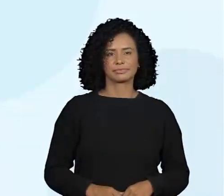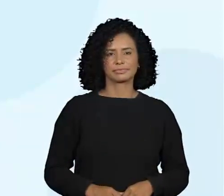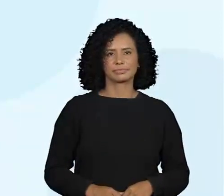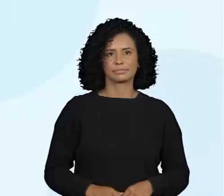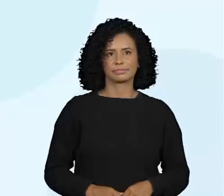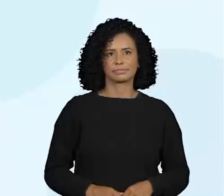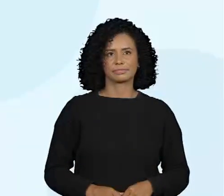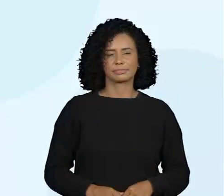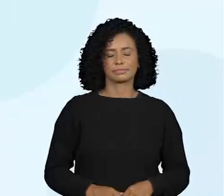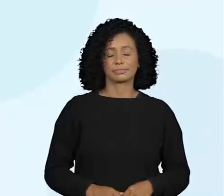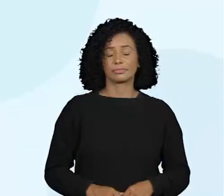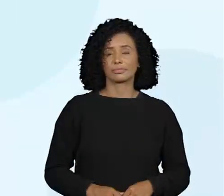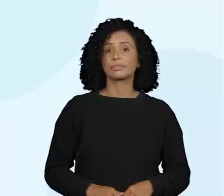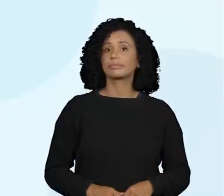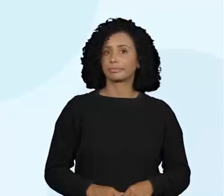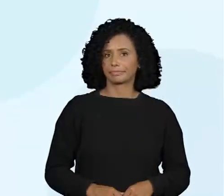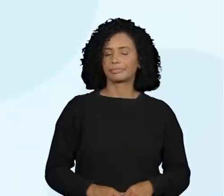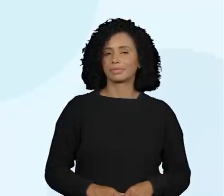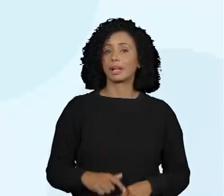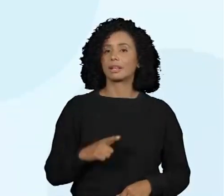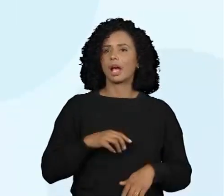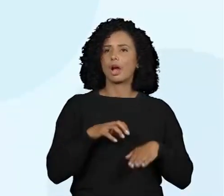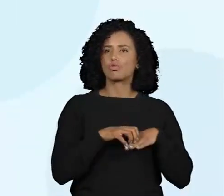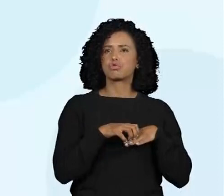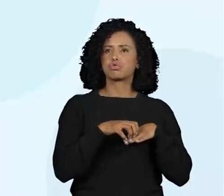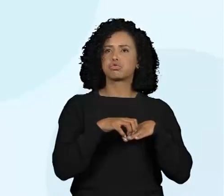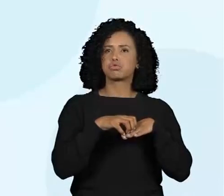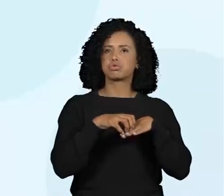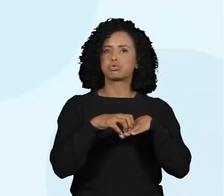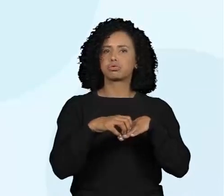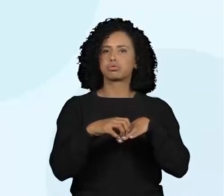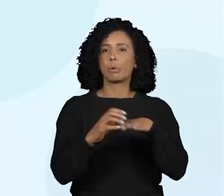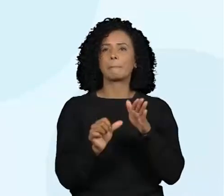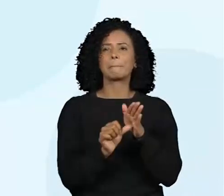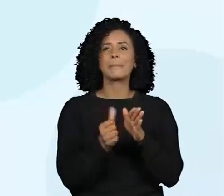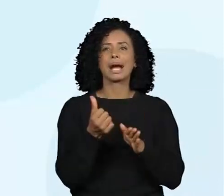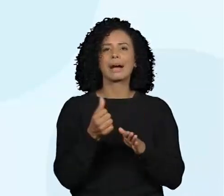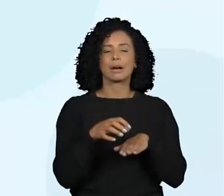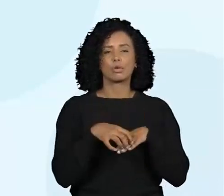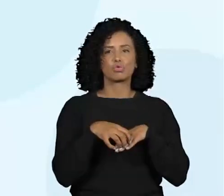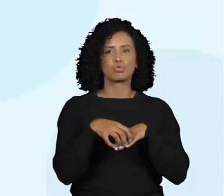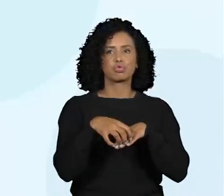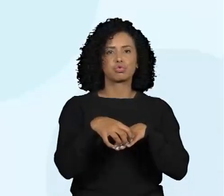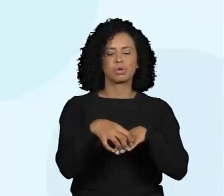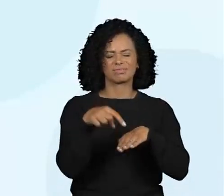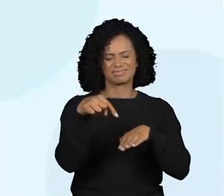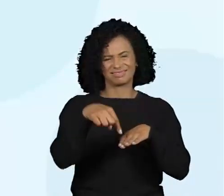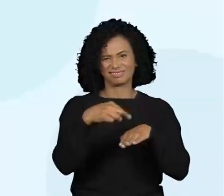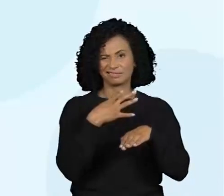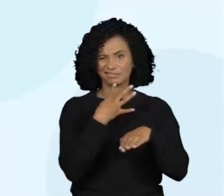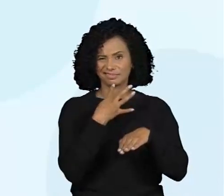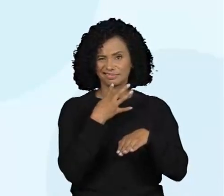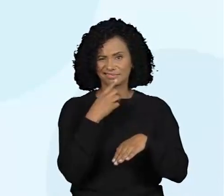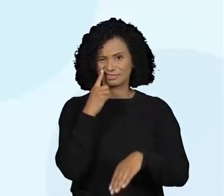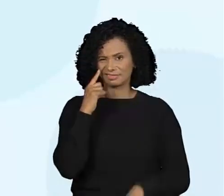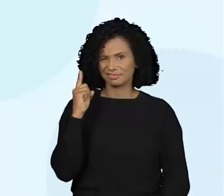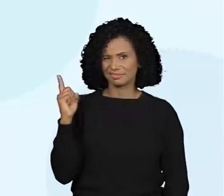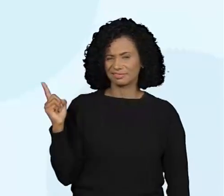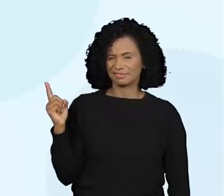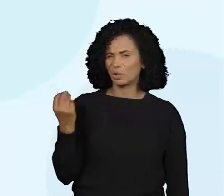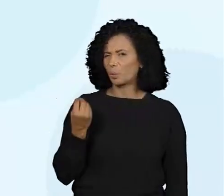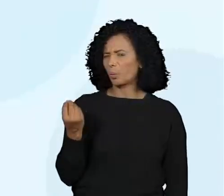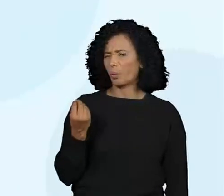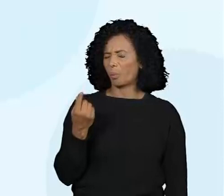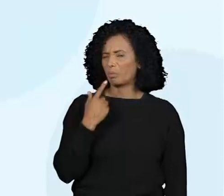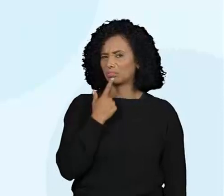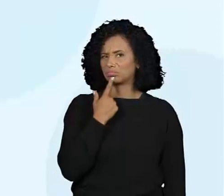Primeiro meio de transporte. Olha só, não sei se você já tinha imaginado, mas o